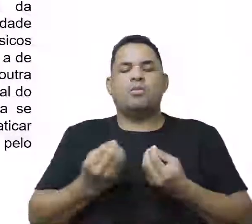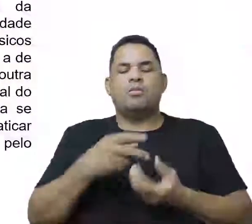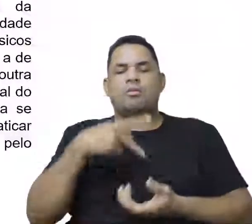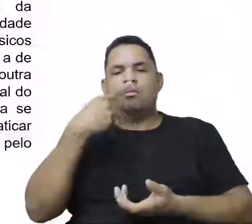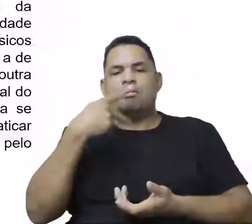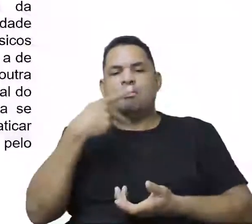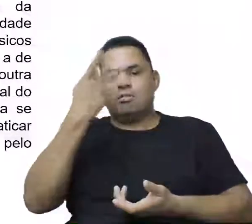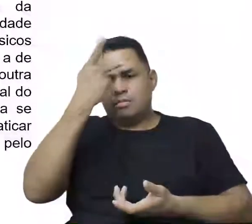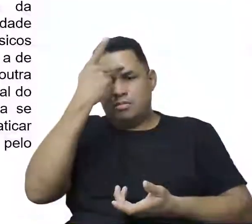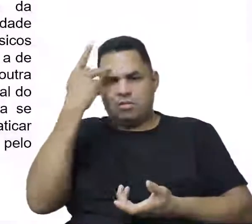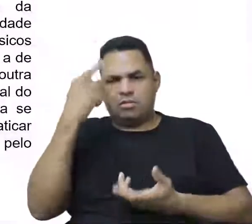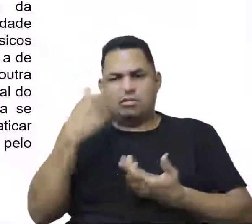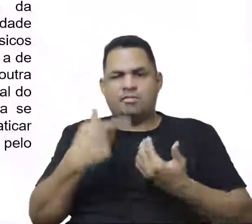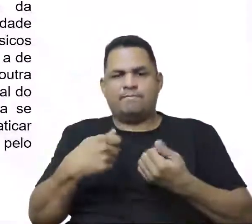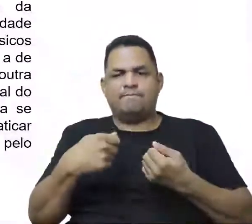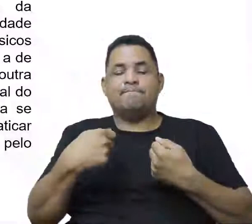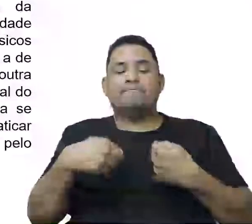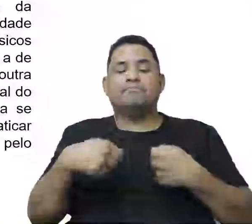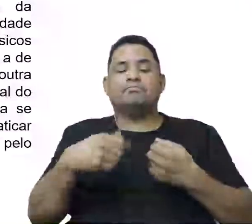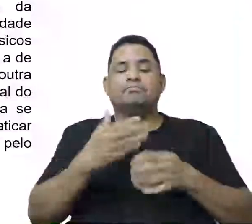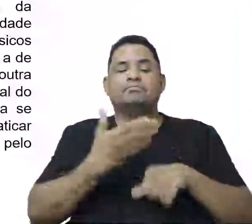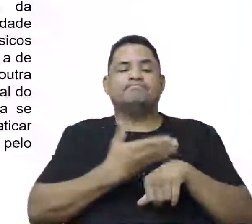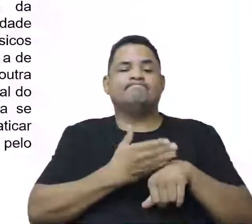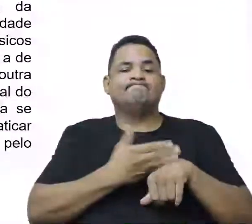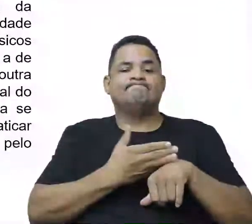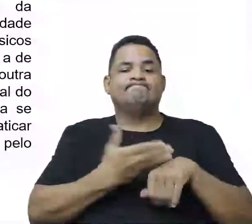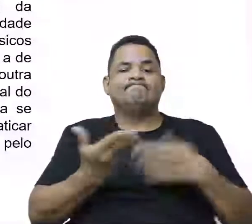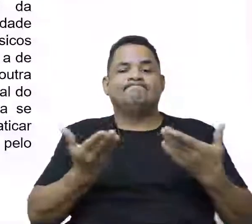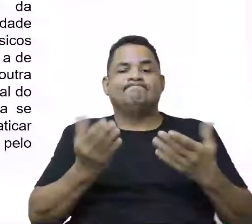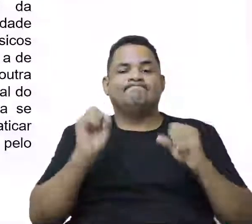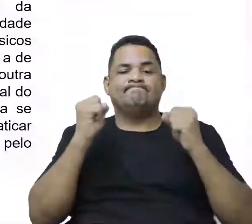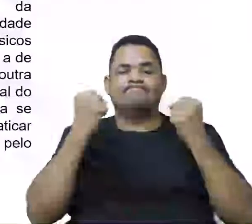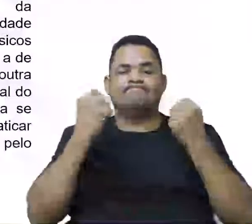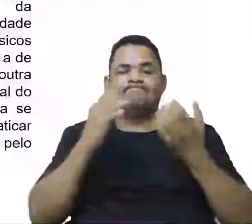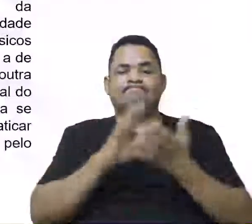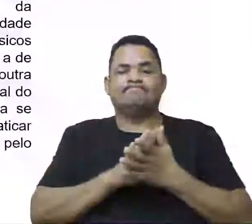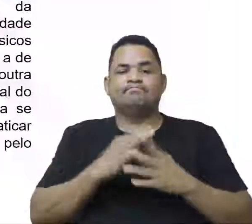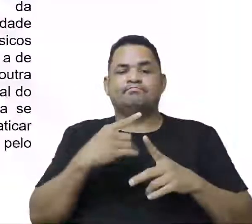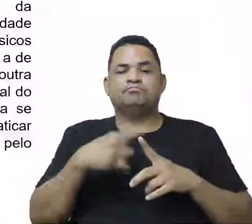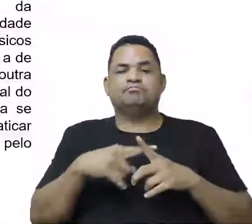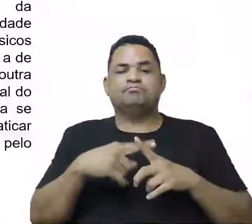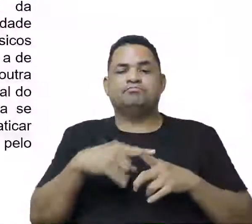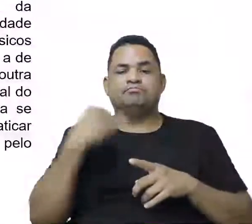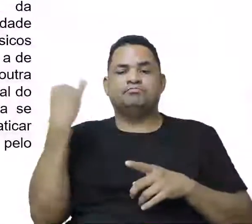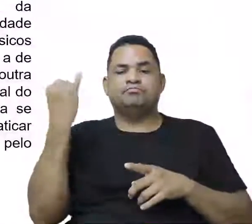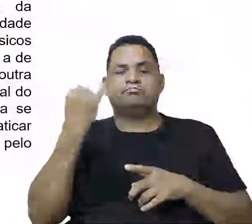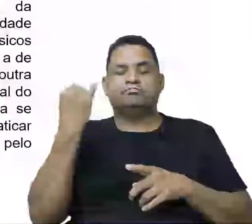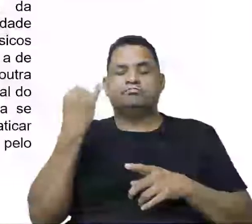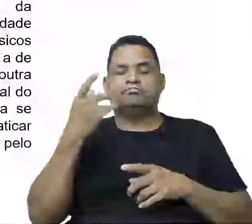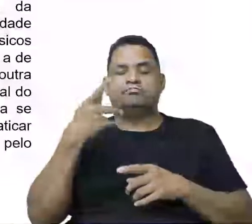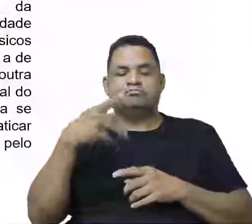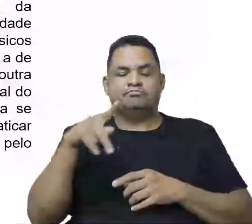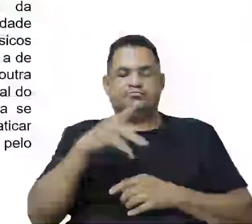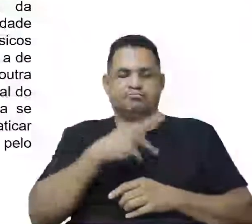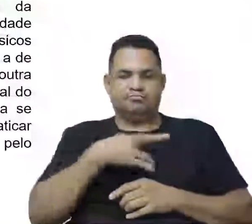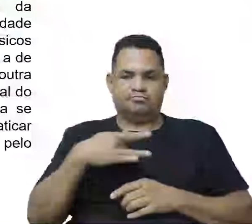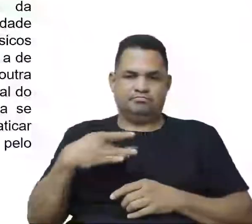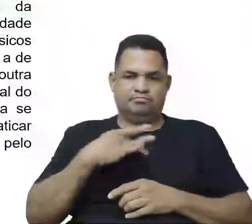à pessoa que ela deve praticar exercícios, pois é importante para a sua